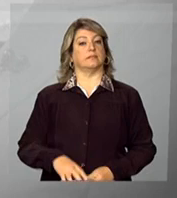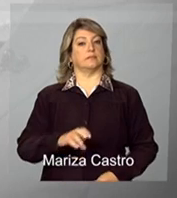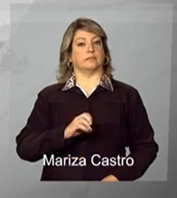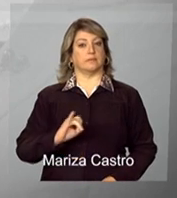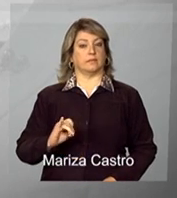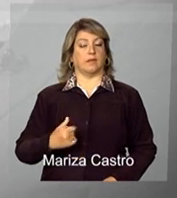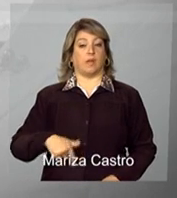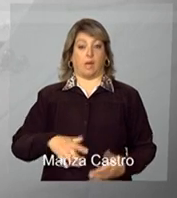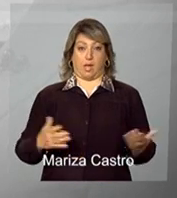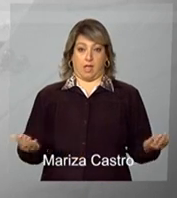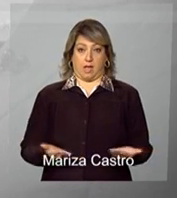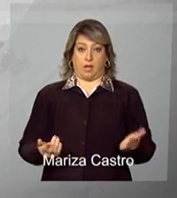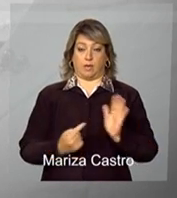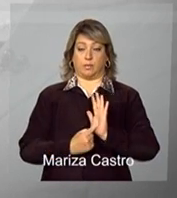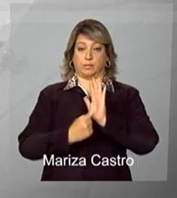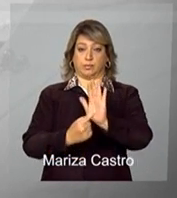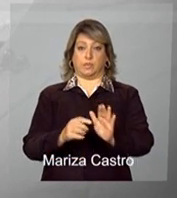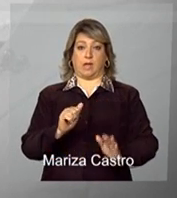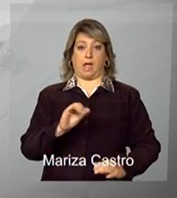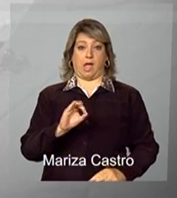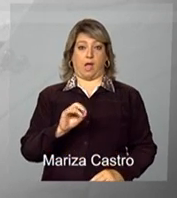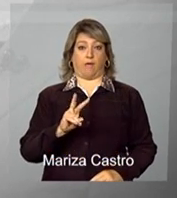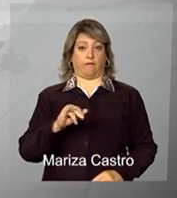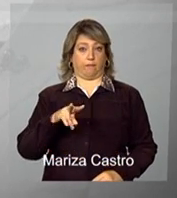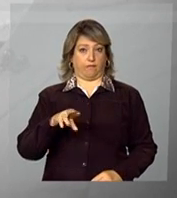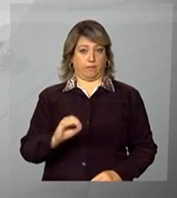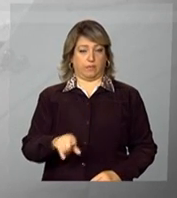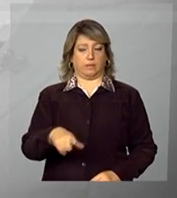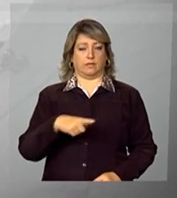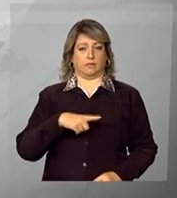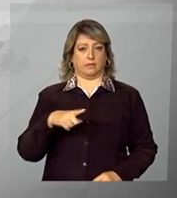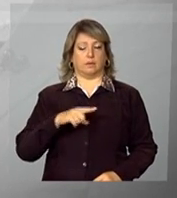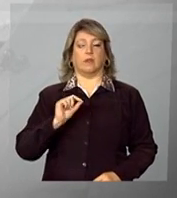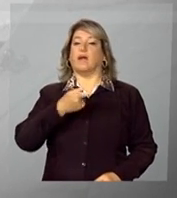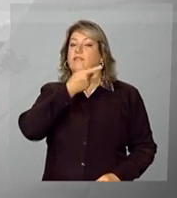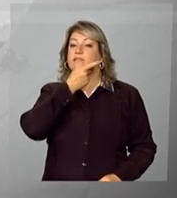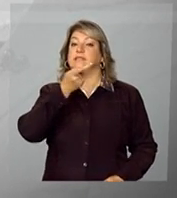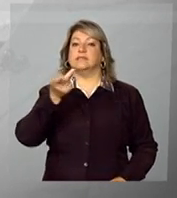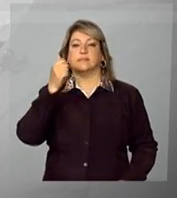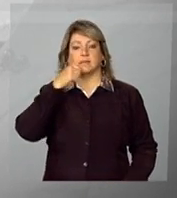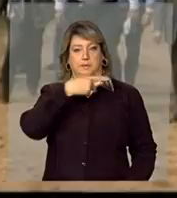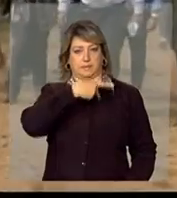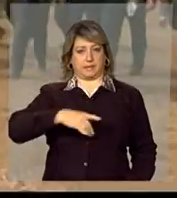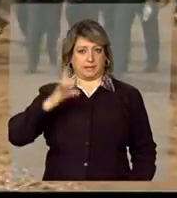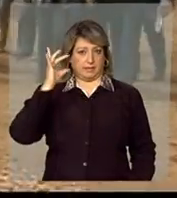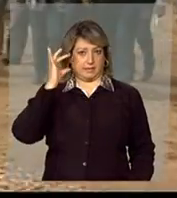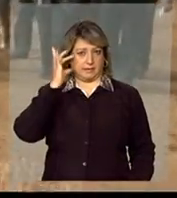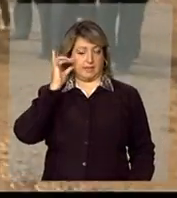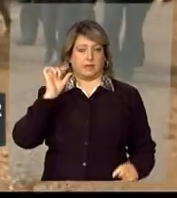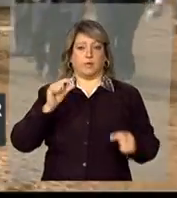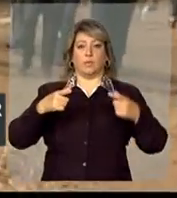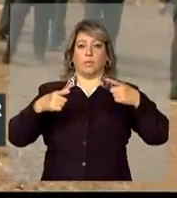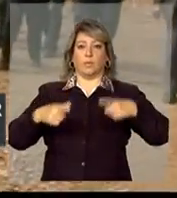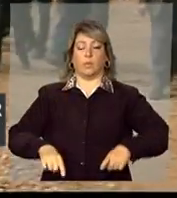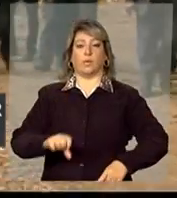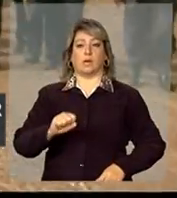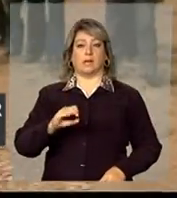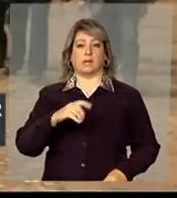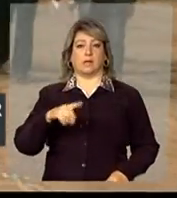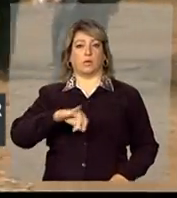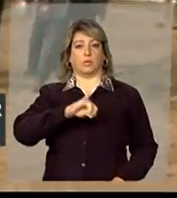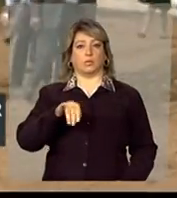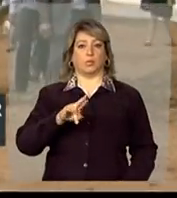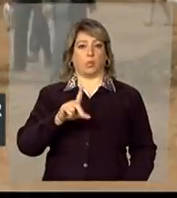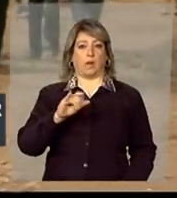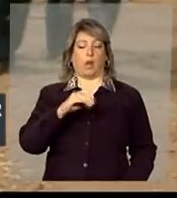Olá, interrompemos a programação para transmitir ao vivo a visita da presidenta Dilma Rousseff a São Julião,